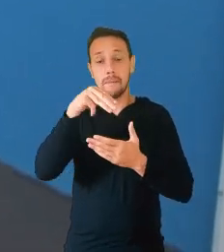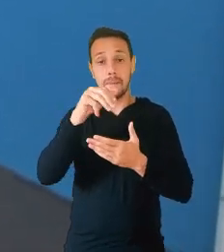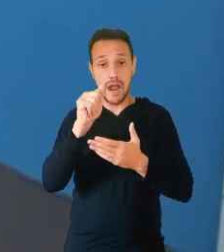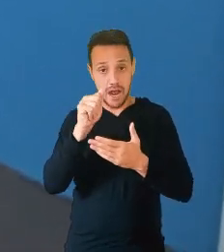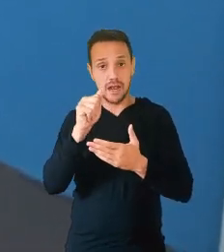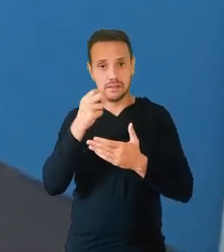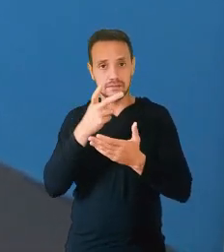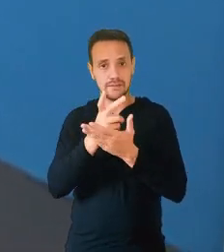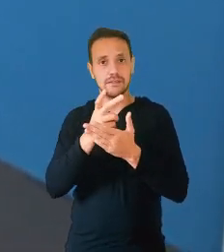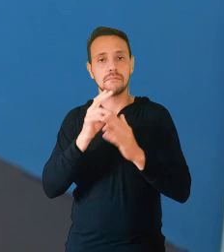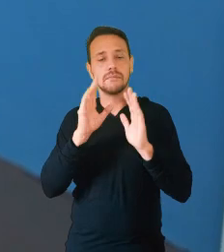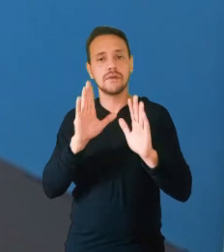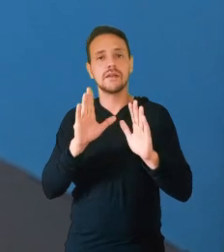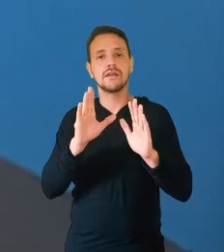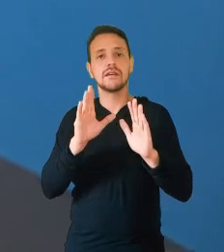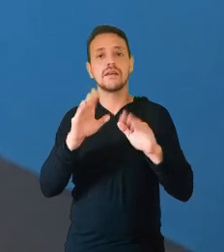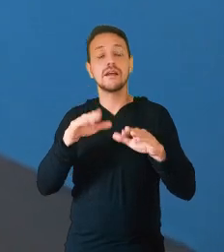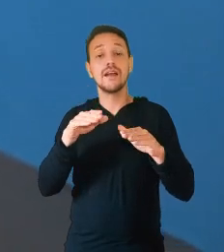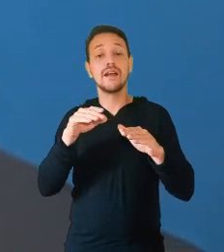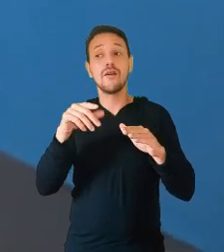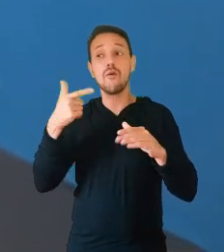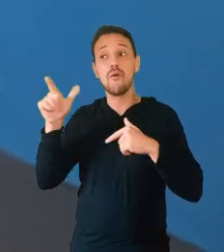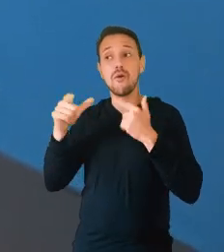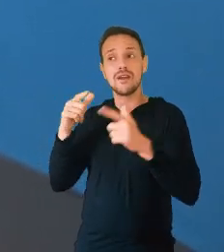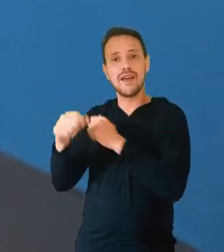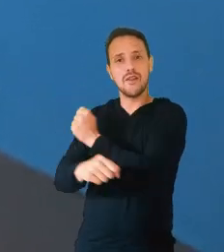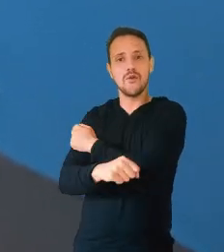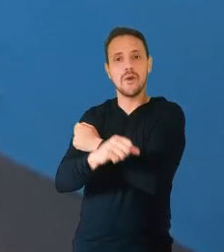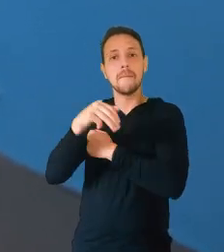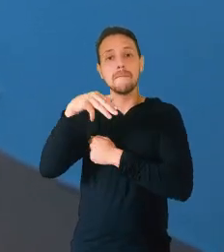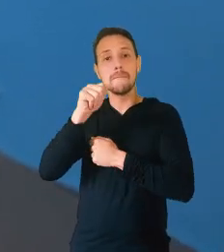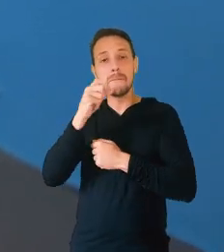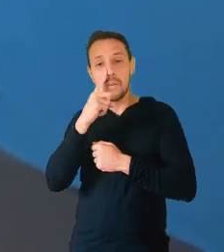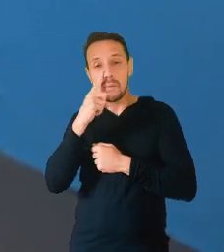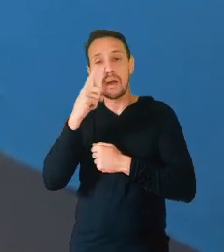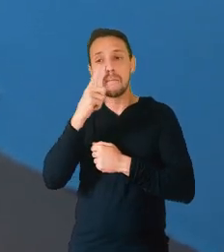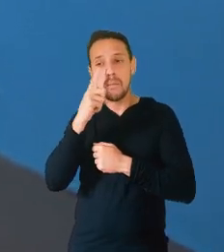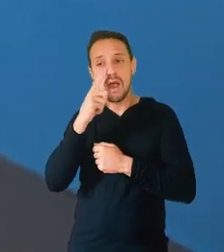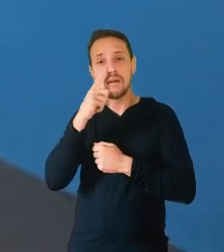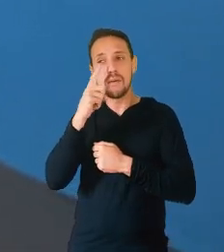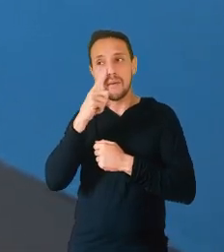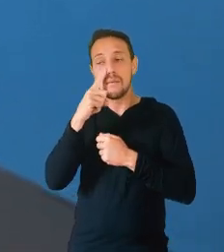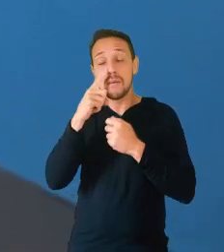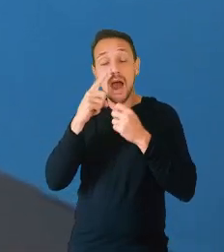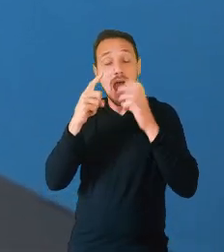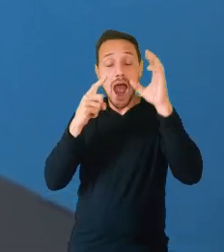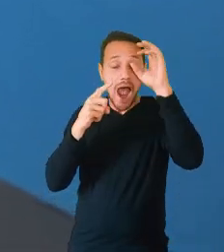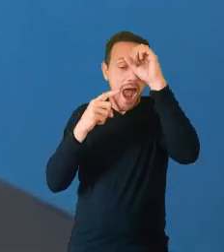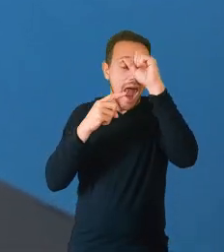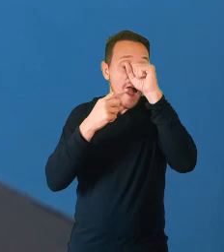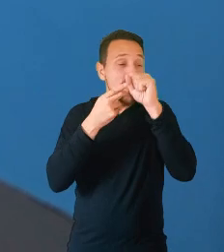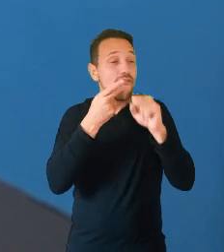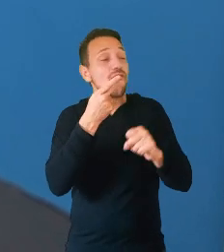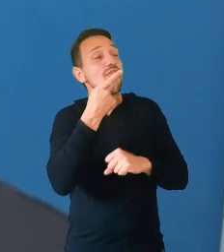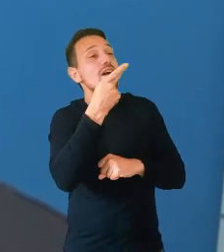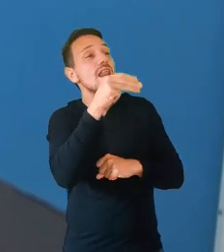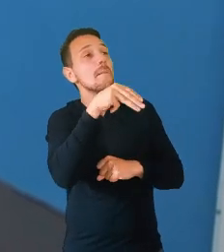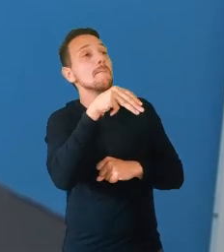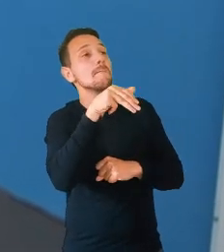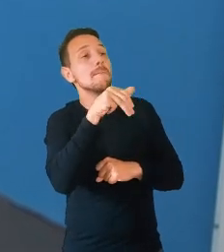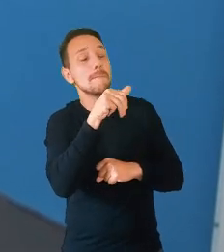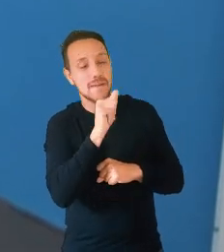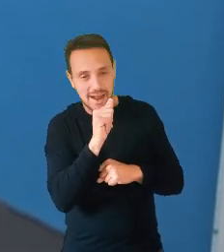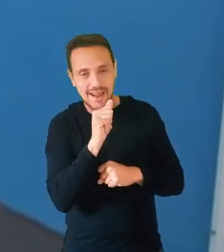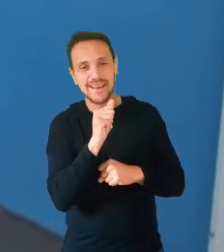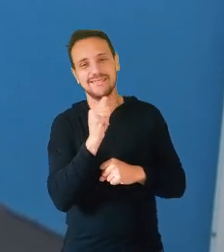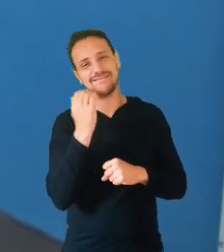Lude. A vida inteira eu falava mãe. Mas ouvindo os coleguinhas, ó, mamãe chegou. E aí ele aprendeu a falar mãe. Então, eu não